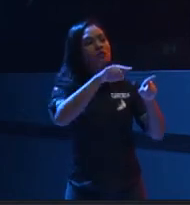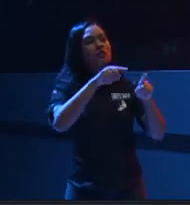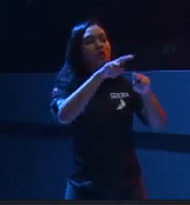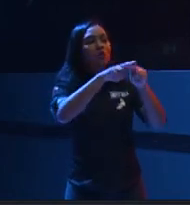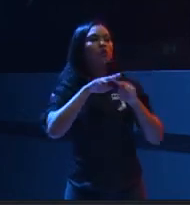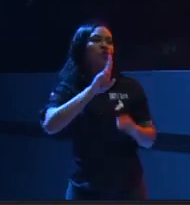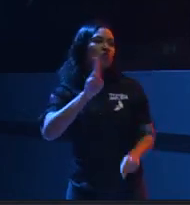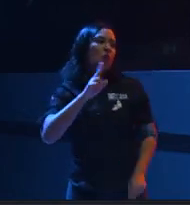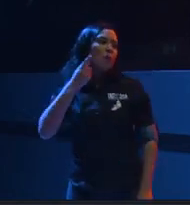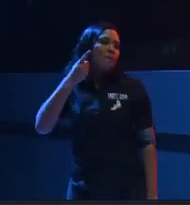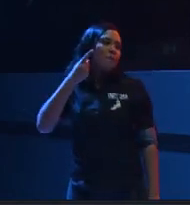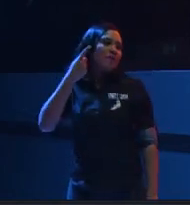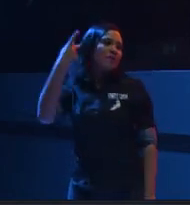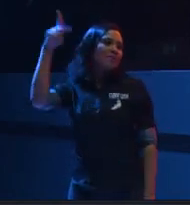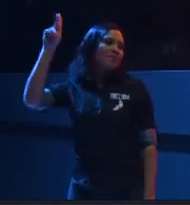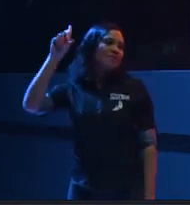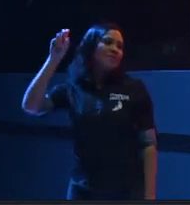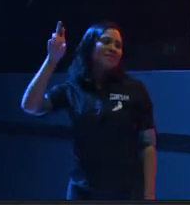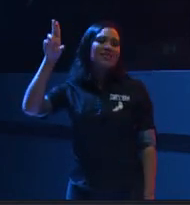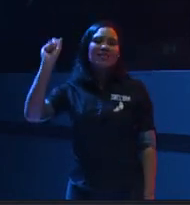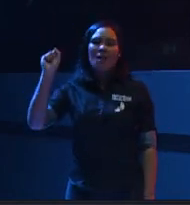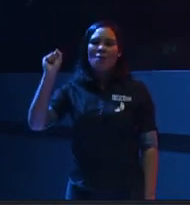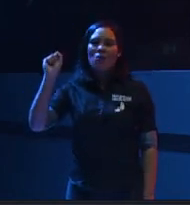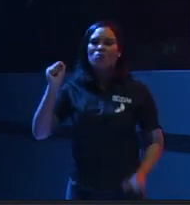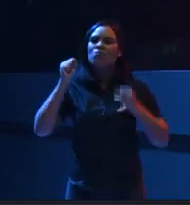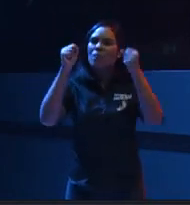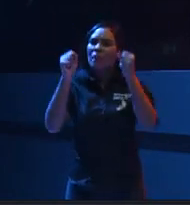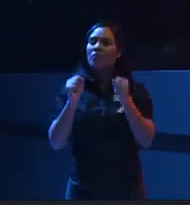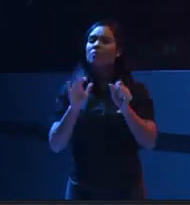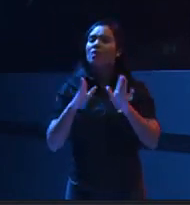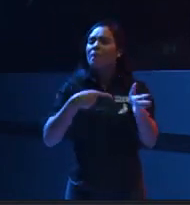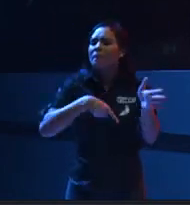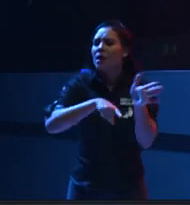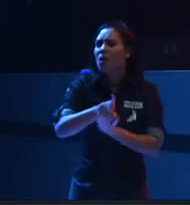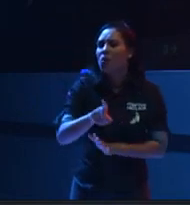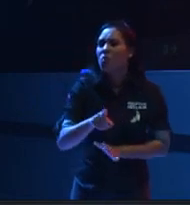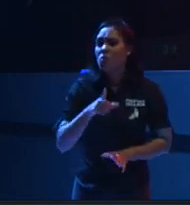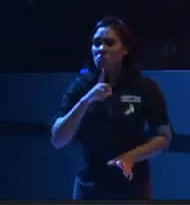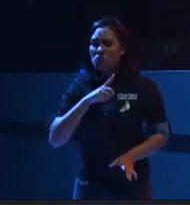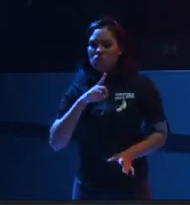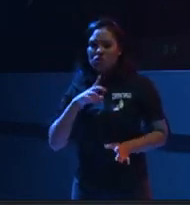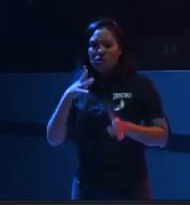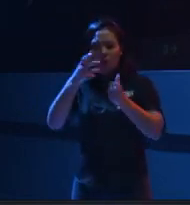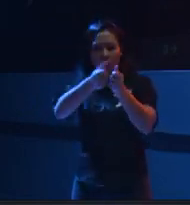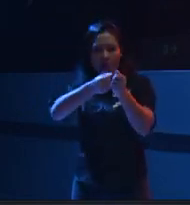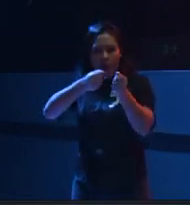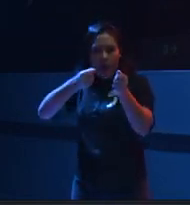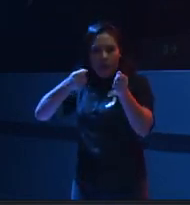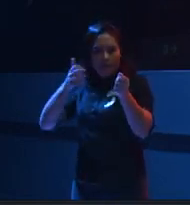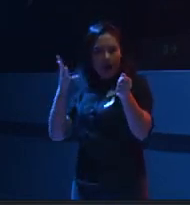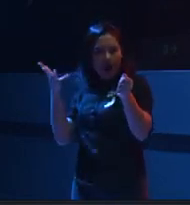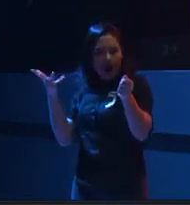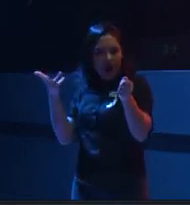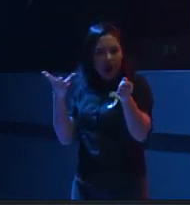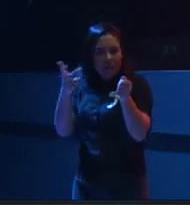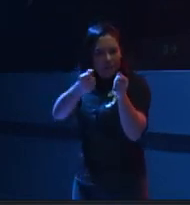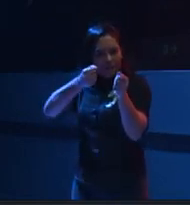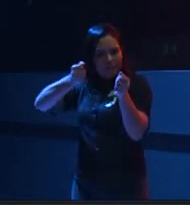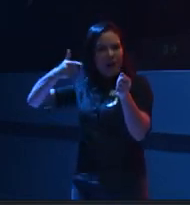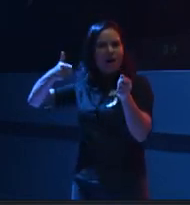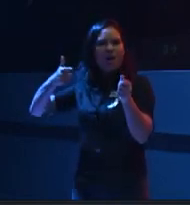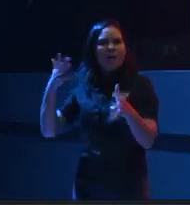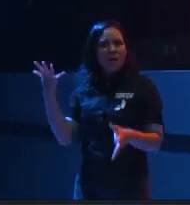agora te pergunto Davi tinha uma lança maravilhosa ti uma espada para atingir um homem de 36 de altura